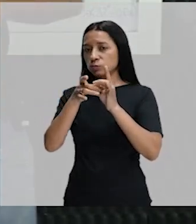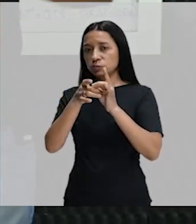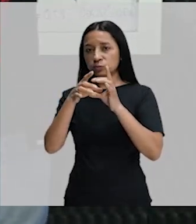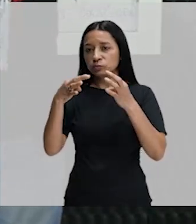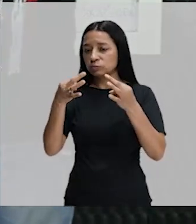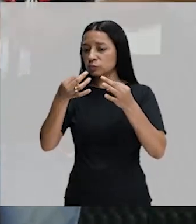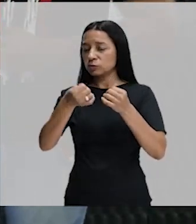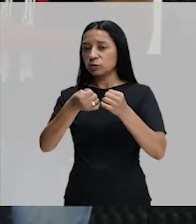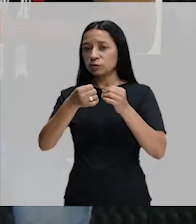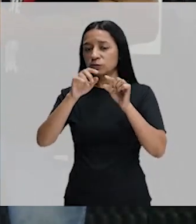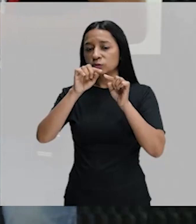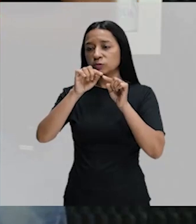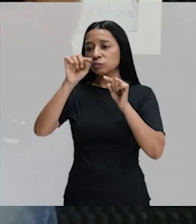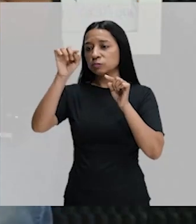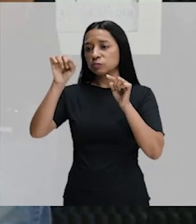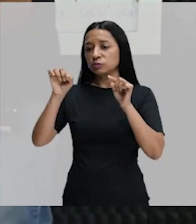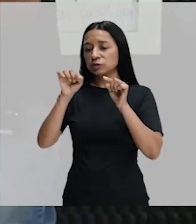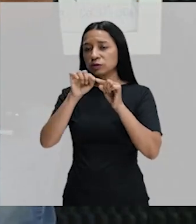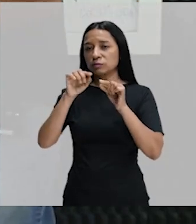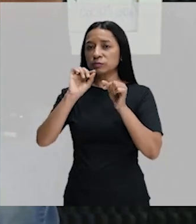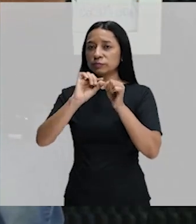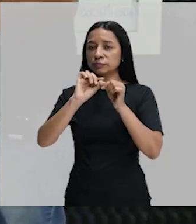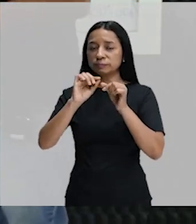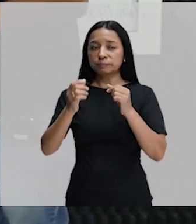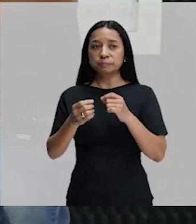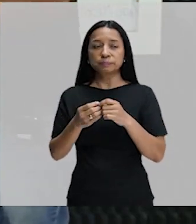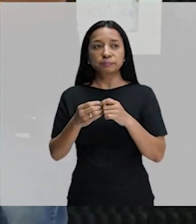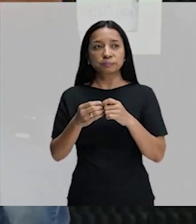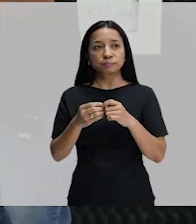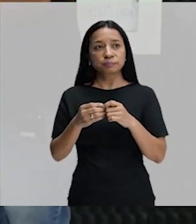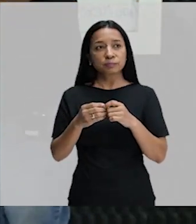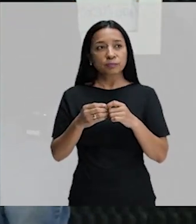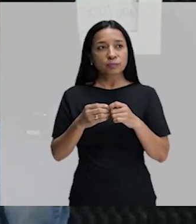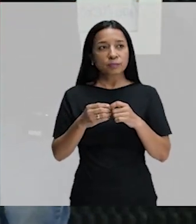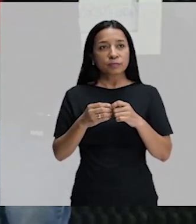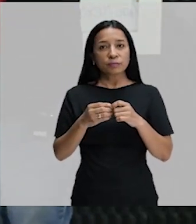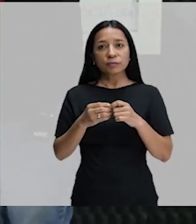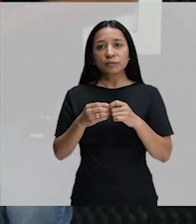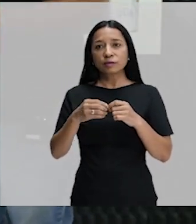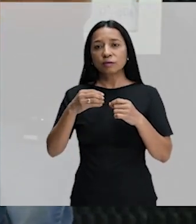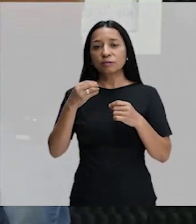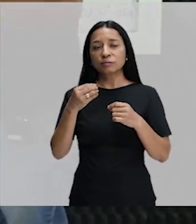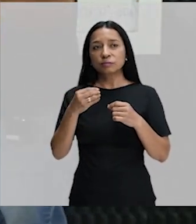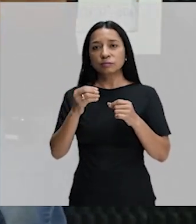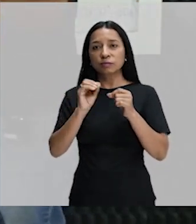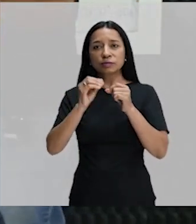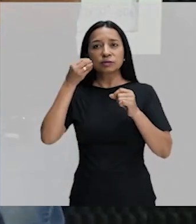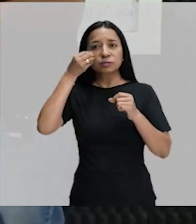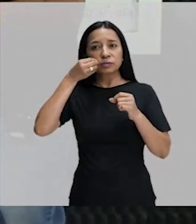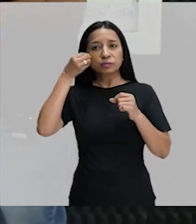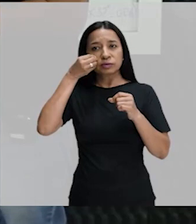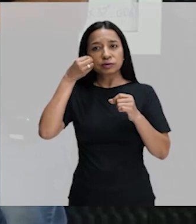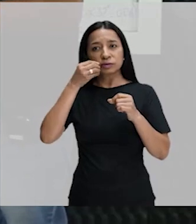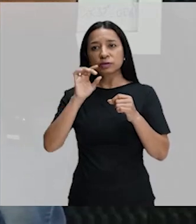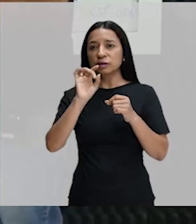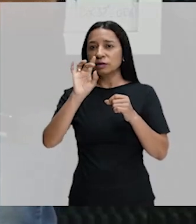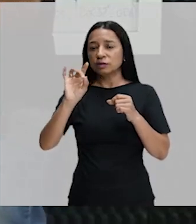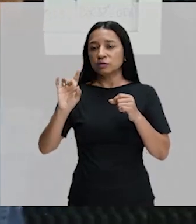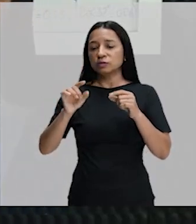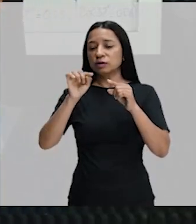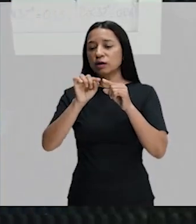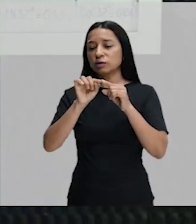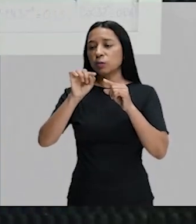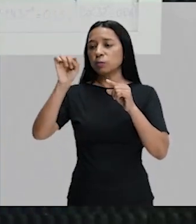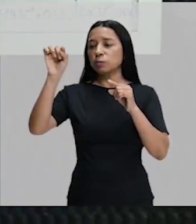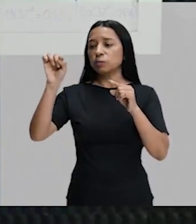triângulos que eu coloquei para a gente analisar. Turma, vamos fazer uma experiência aqui, né? Olha, cada um desses